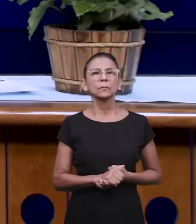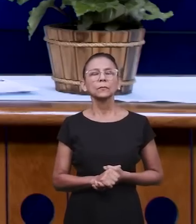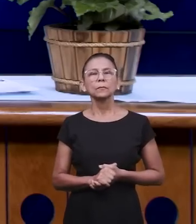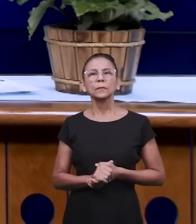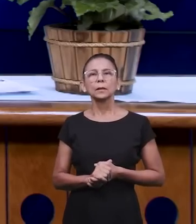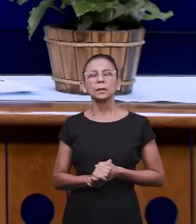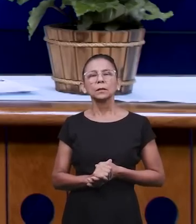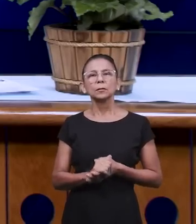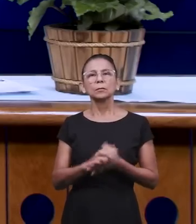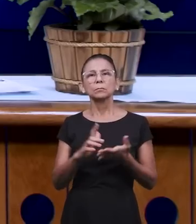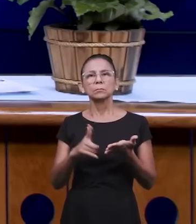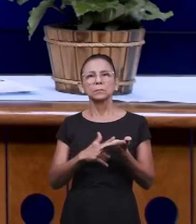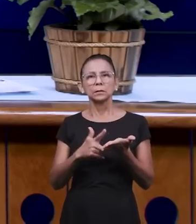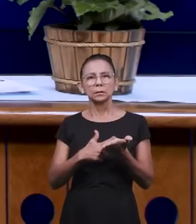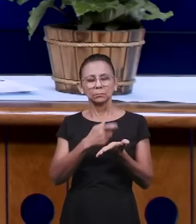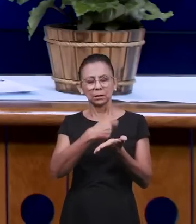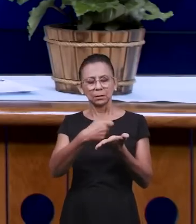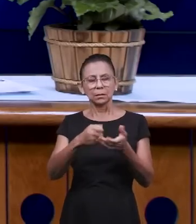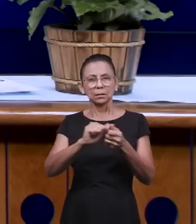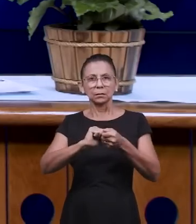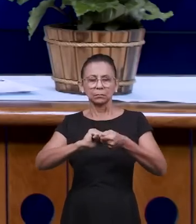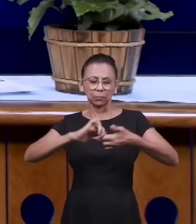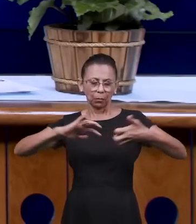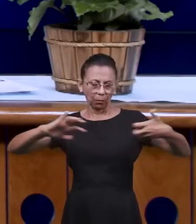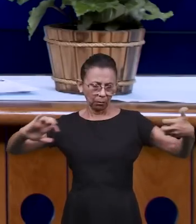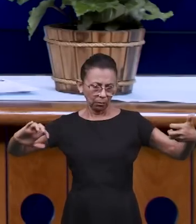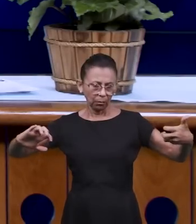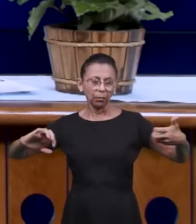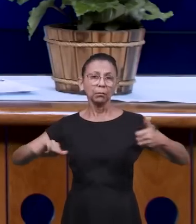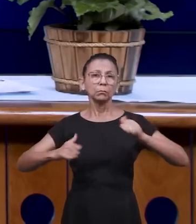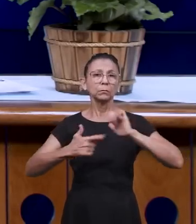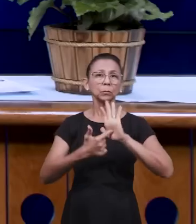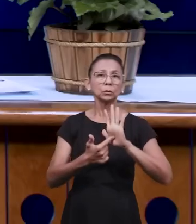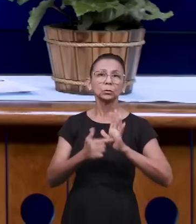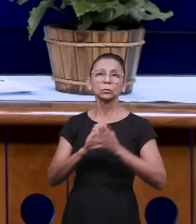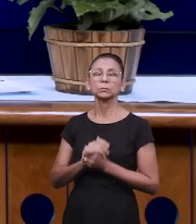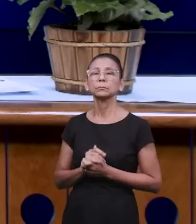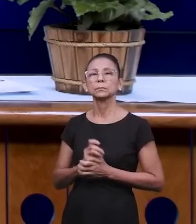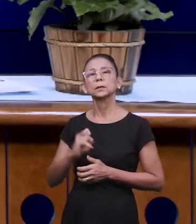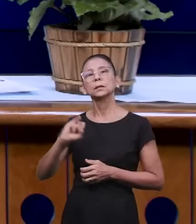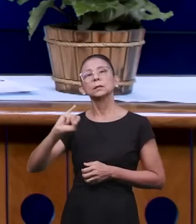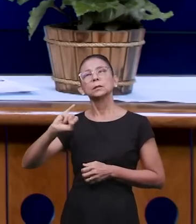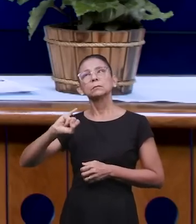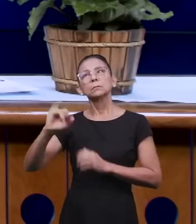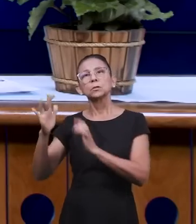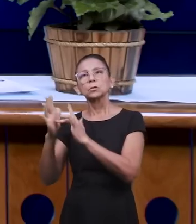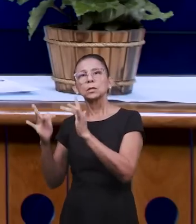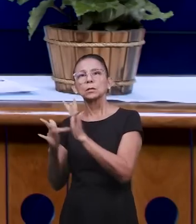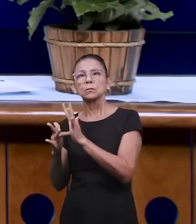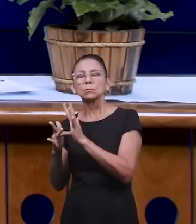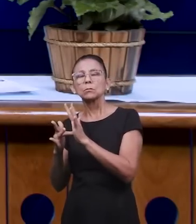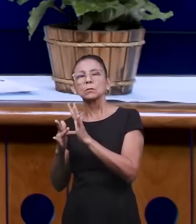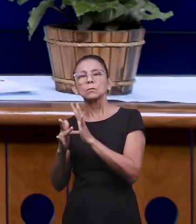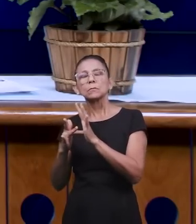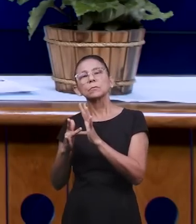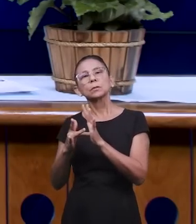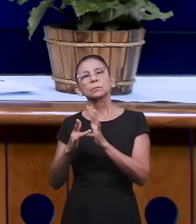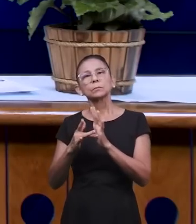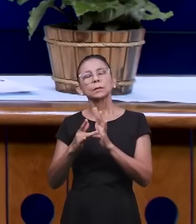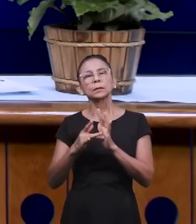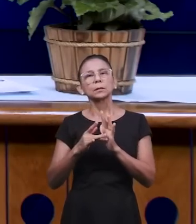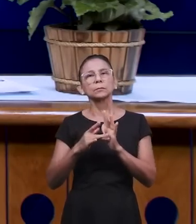todas estas coisas, sabei que ele está próximo às portas. Louvado seja o nome do Senhor. Pedimos